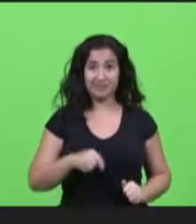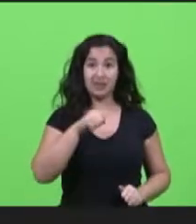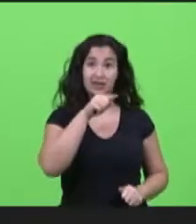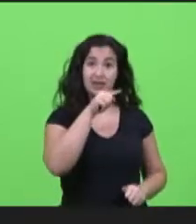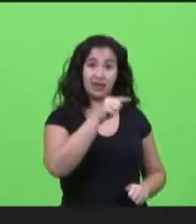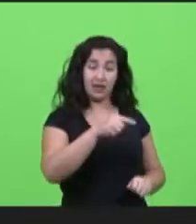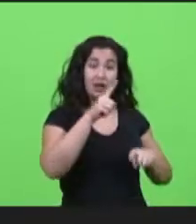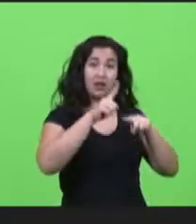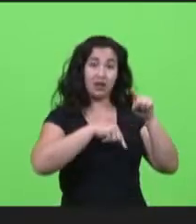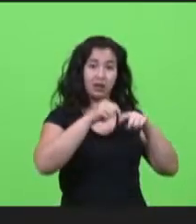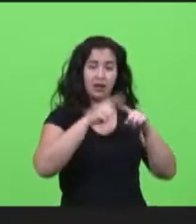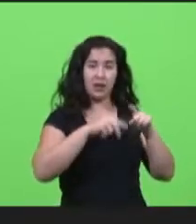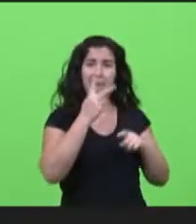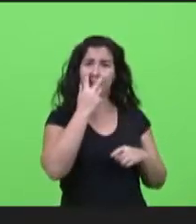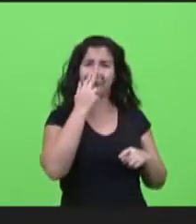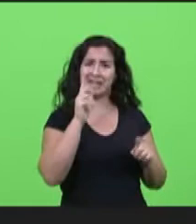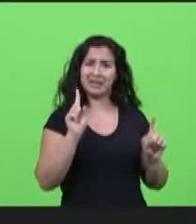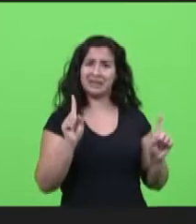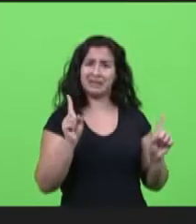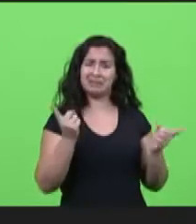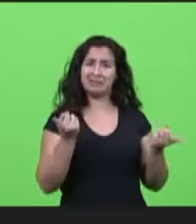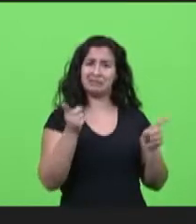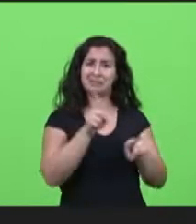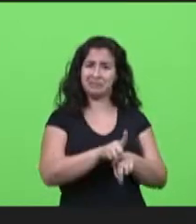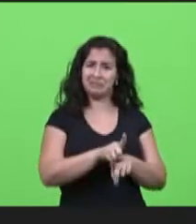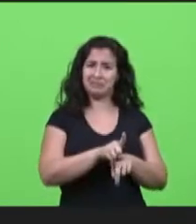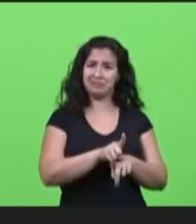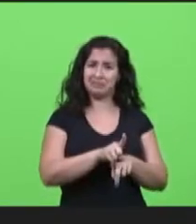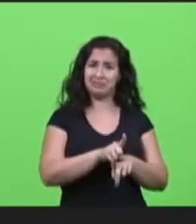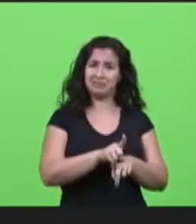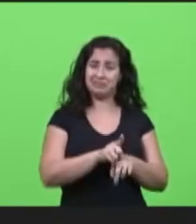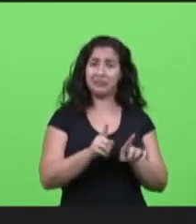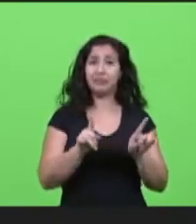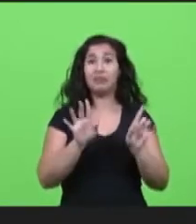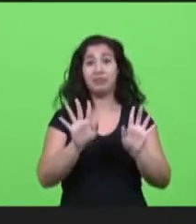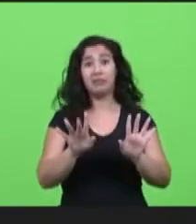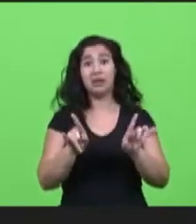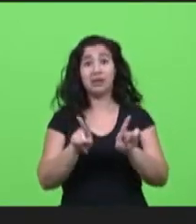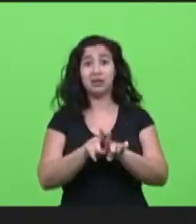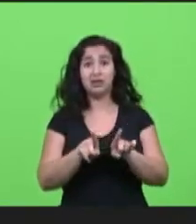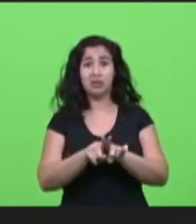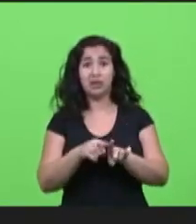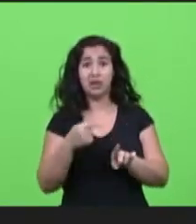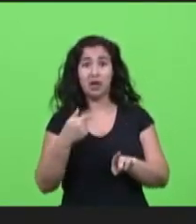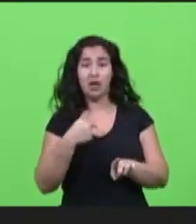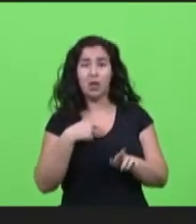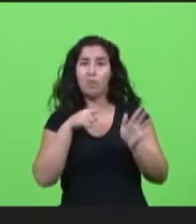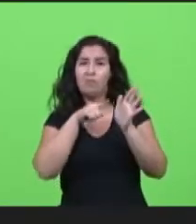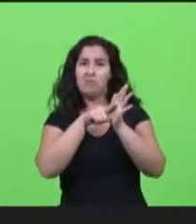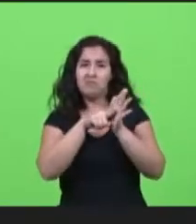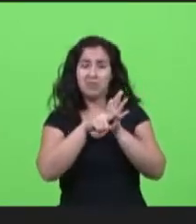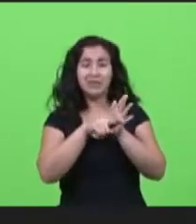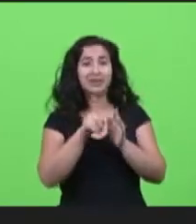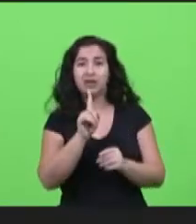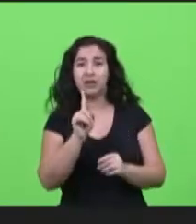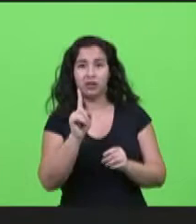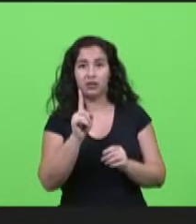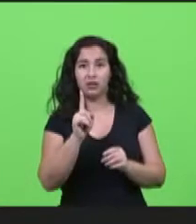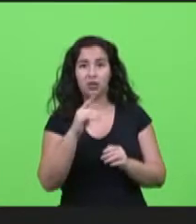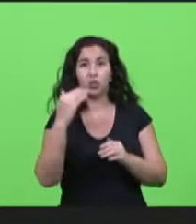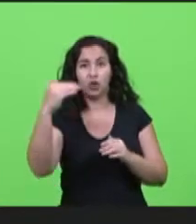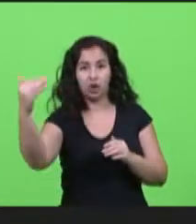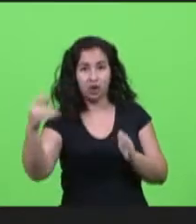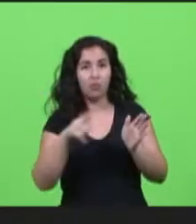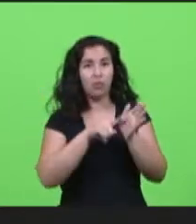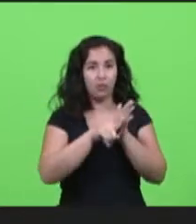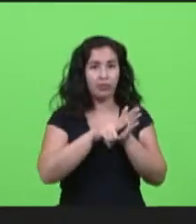ser contraditório. Por outro lado, eu não fiz essa pesquisa, quero fazer ainda com a minha